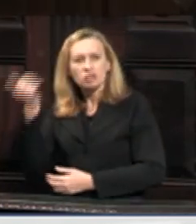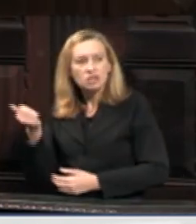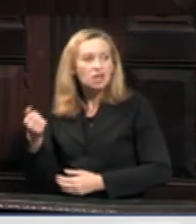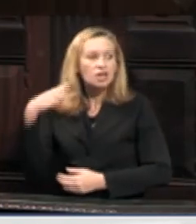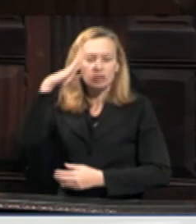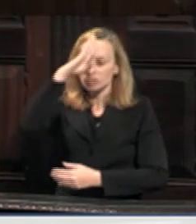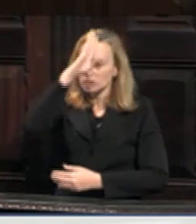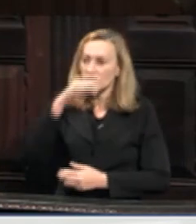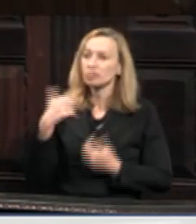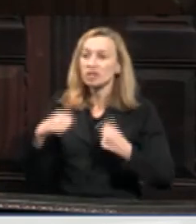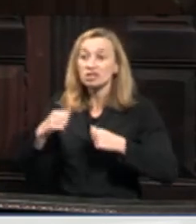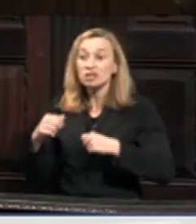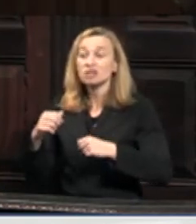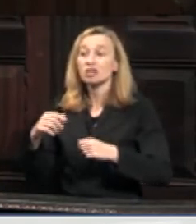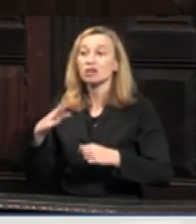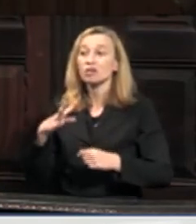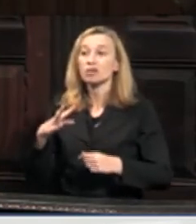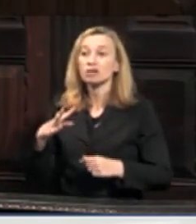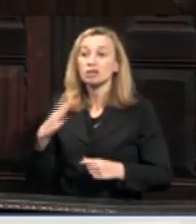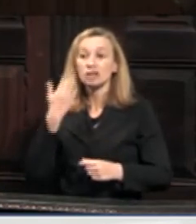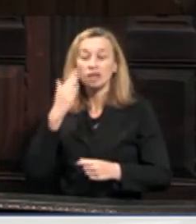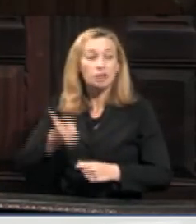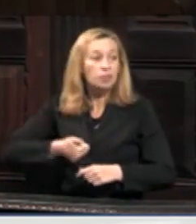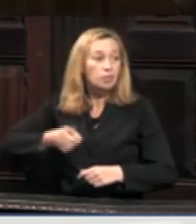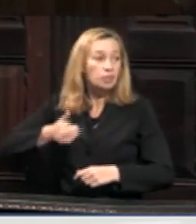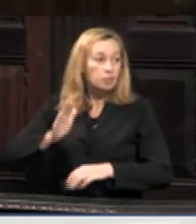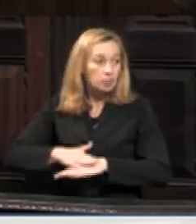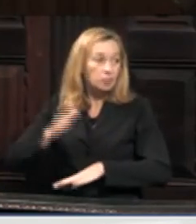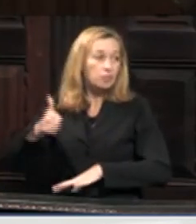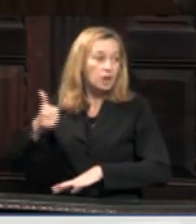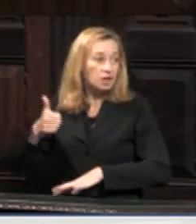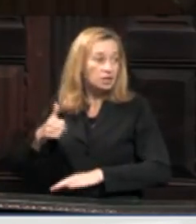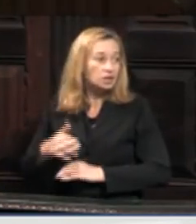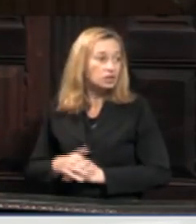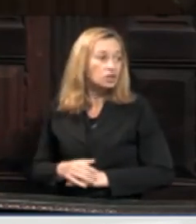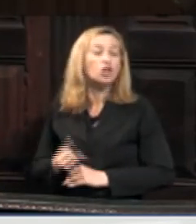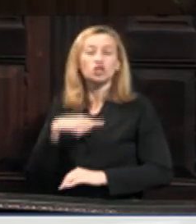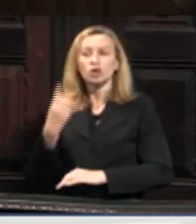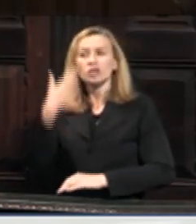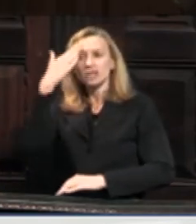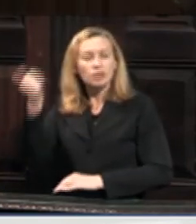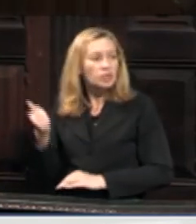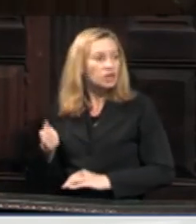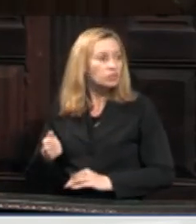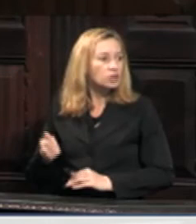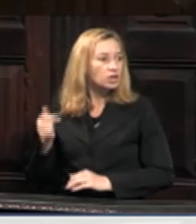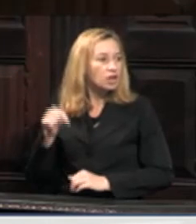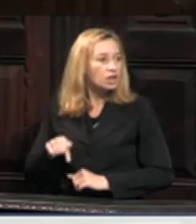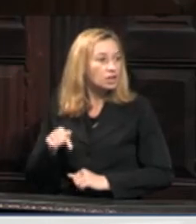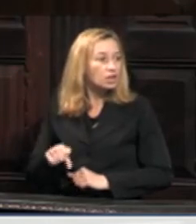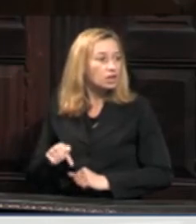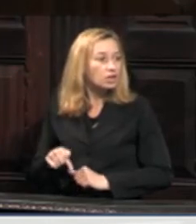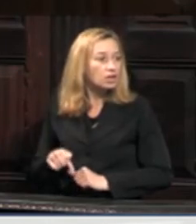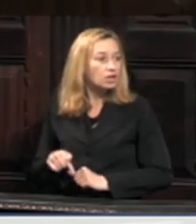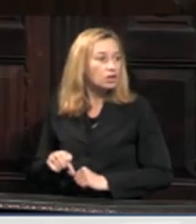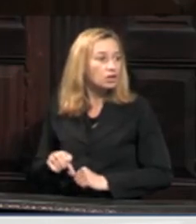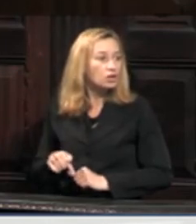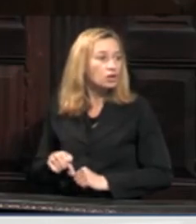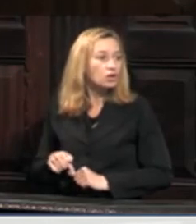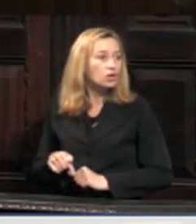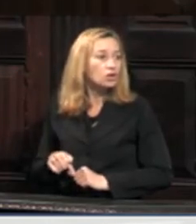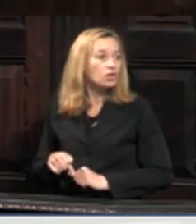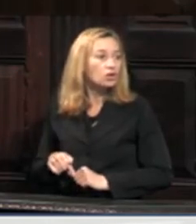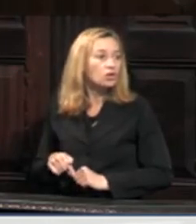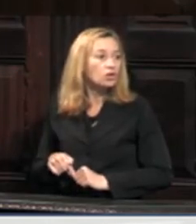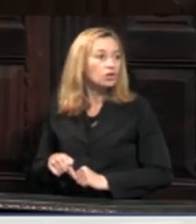bandeira dos Estados Unidos, como ele já fez sobejamente, todos vimos. Nós sabemos que referência é dele em